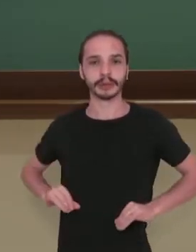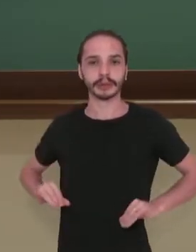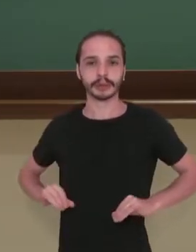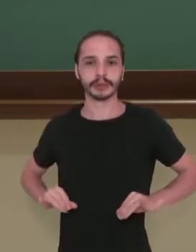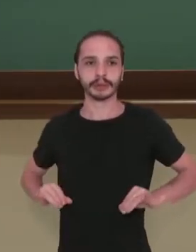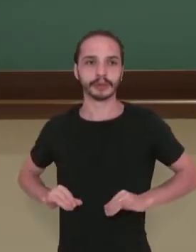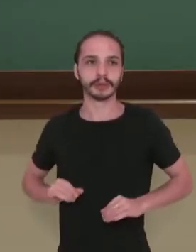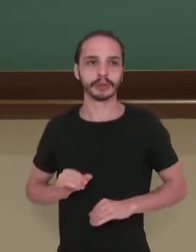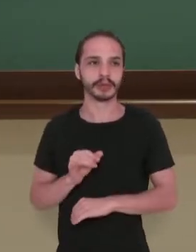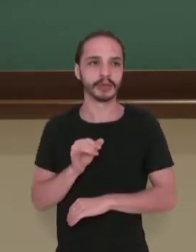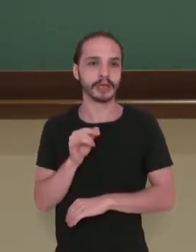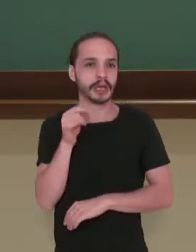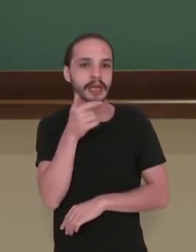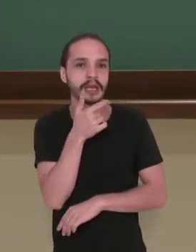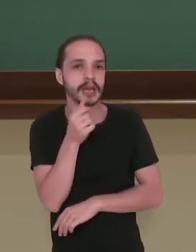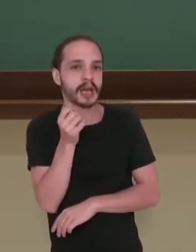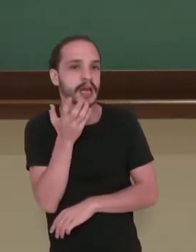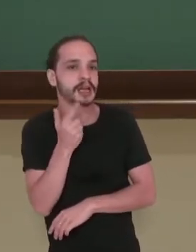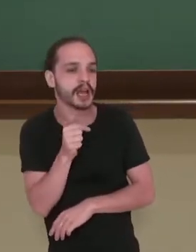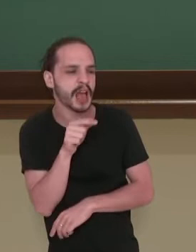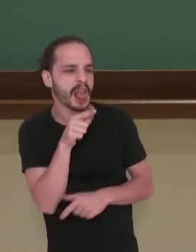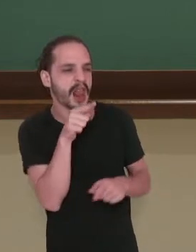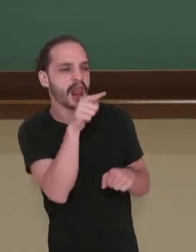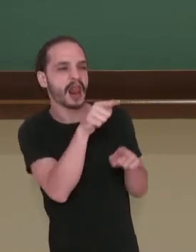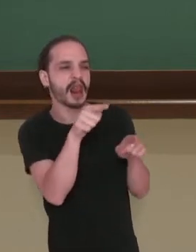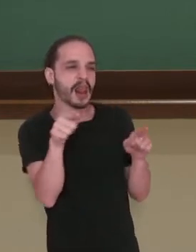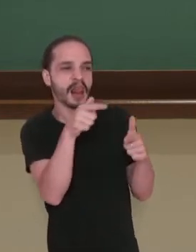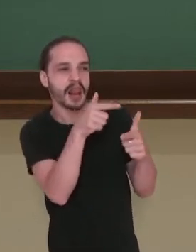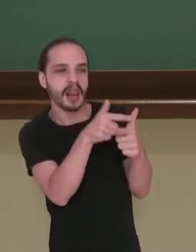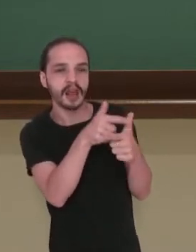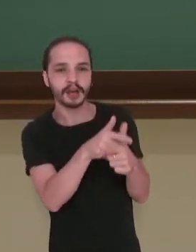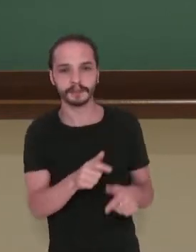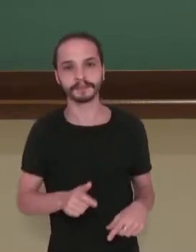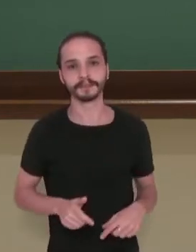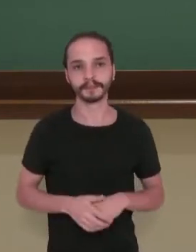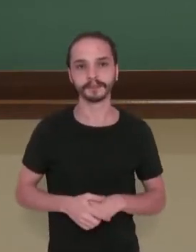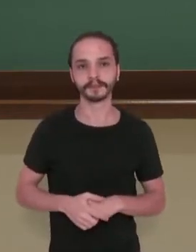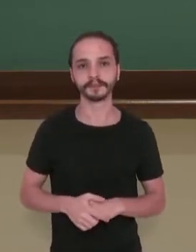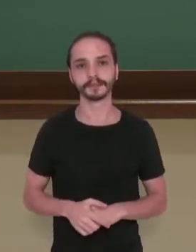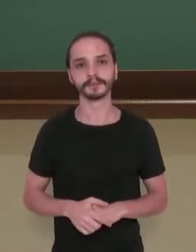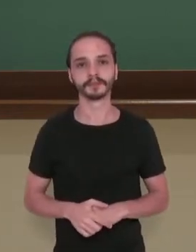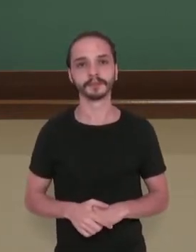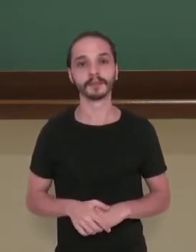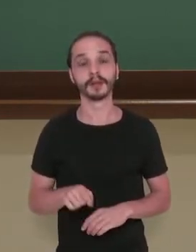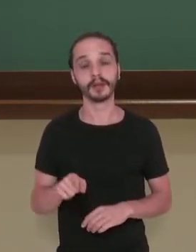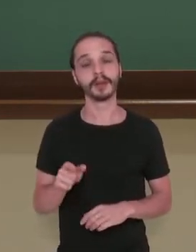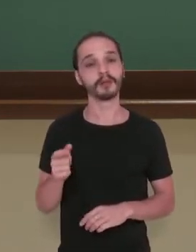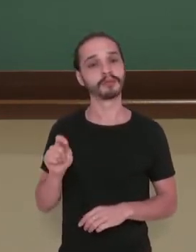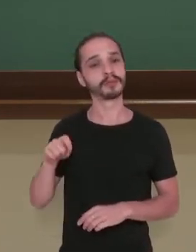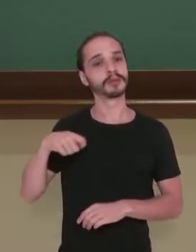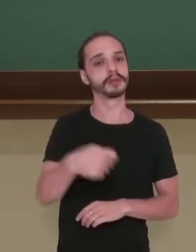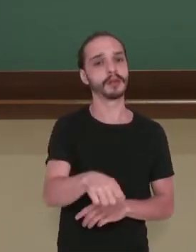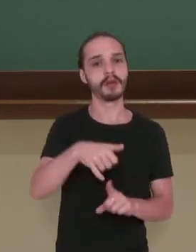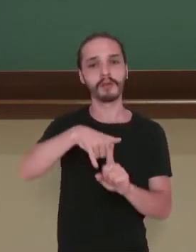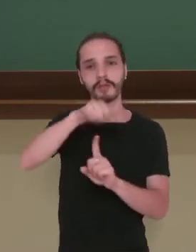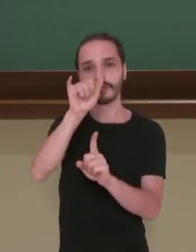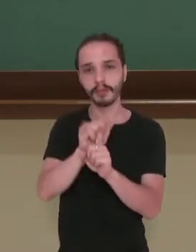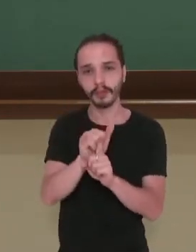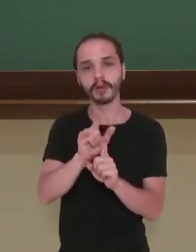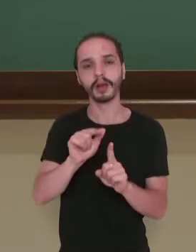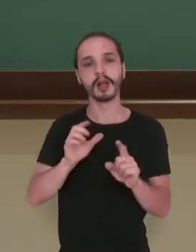As outras crianças apontando, cochichando. Normalmente chamamos então de bullying o